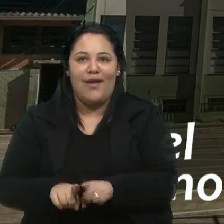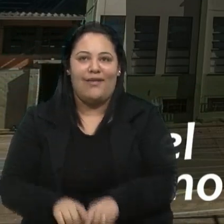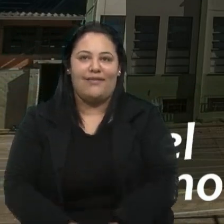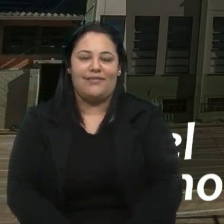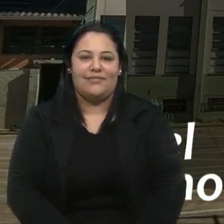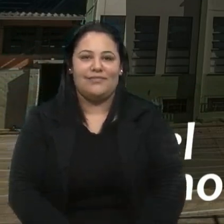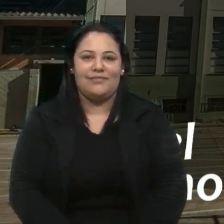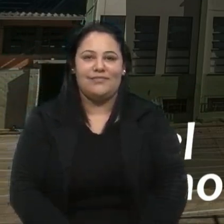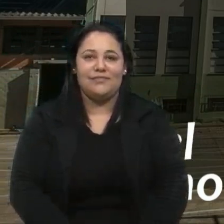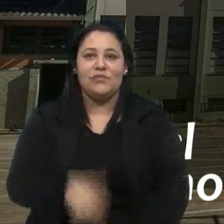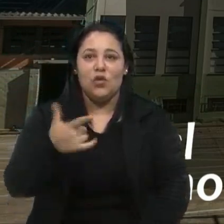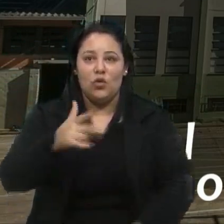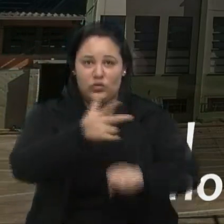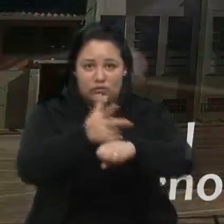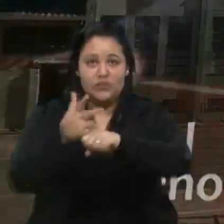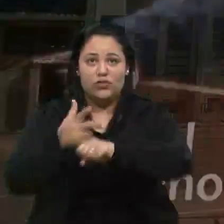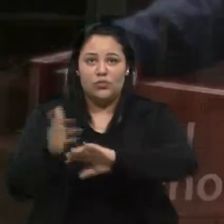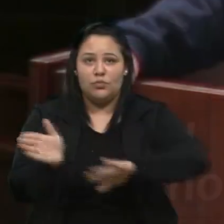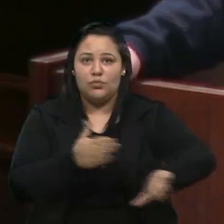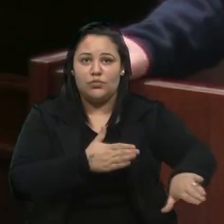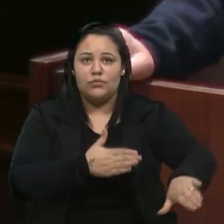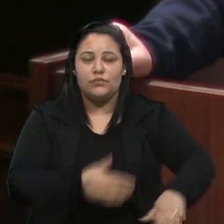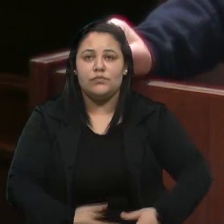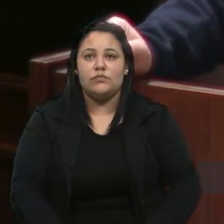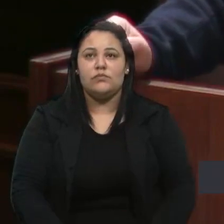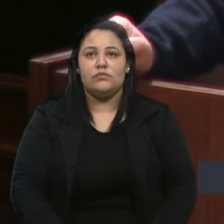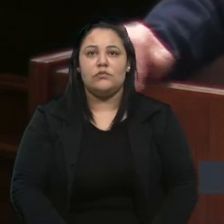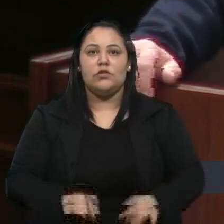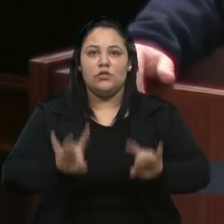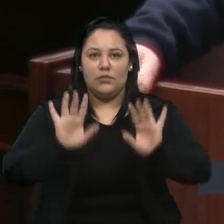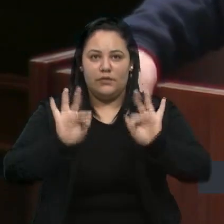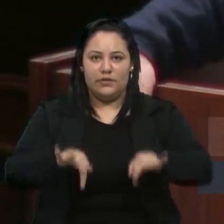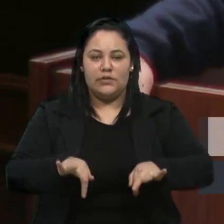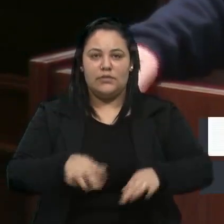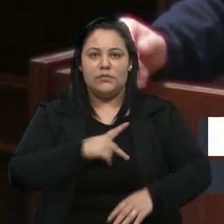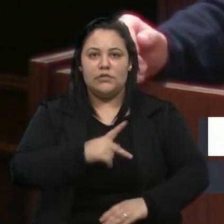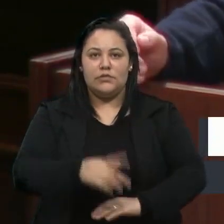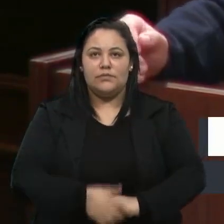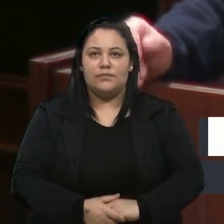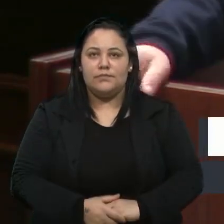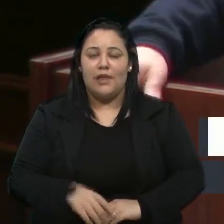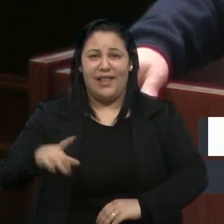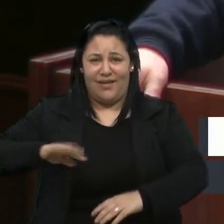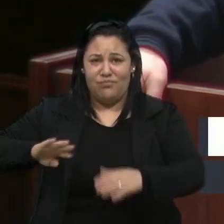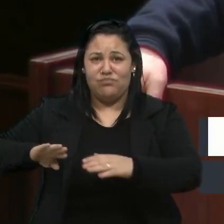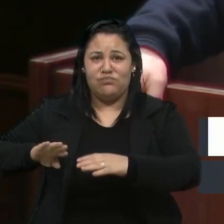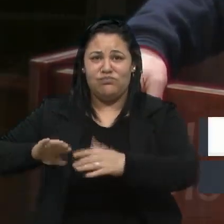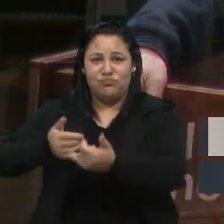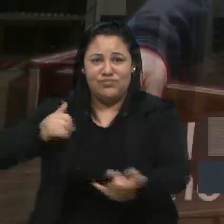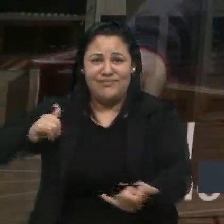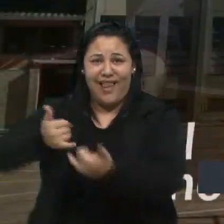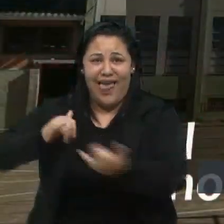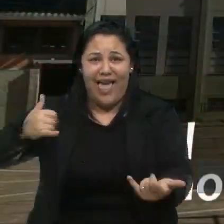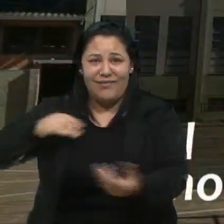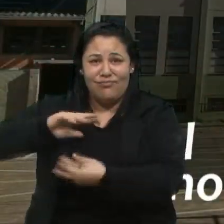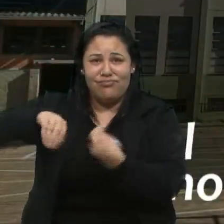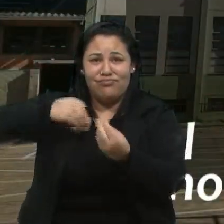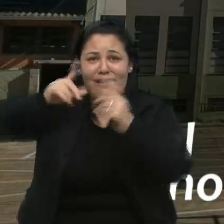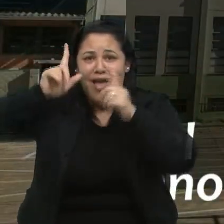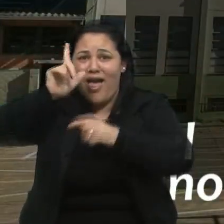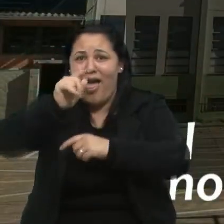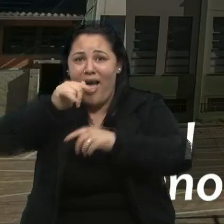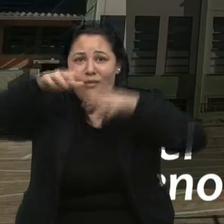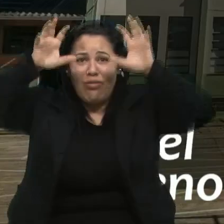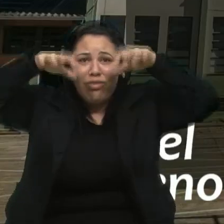O outro vídeo, por favor. Só para concluir, presidente. Bem na instalação elétrica. Ó, isso é... E é no